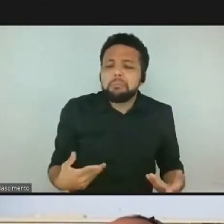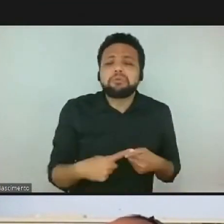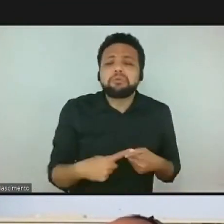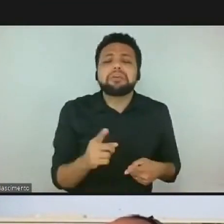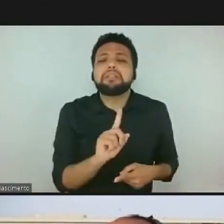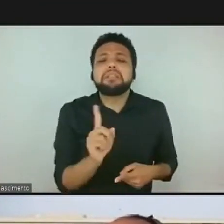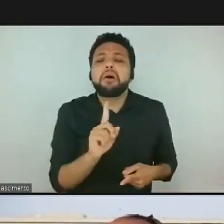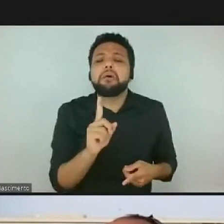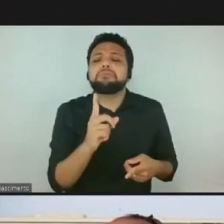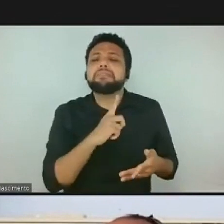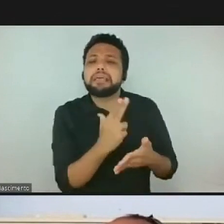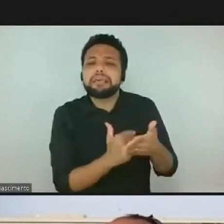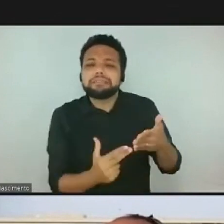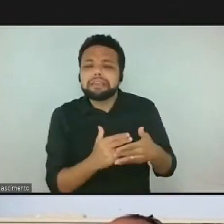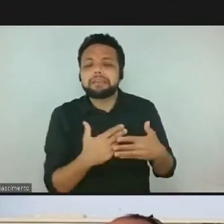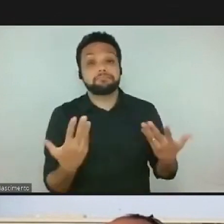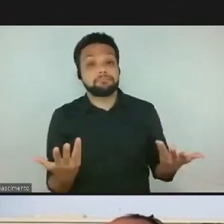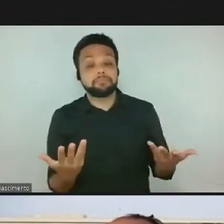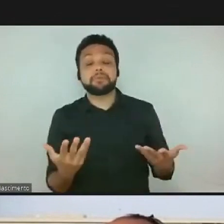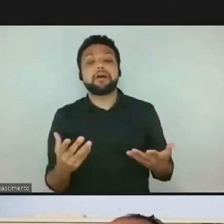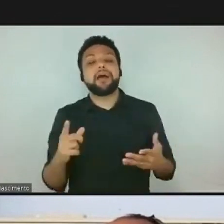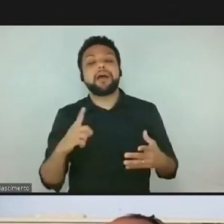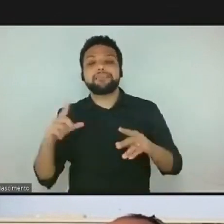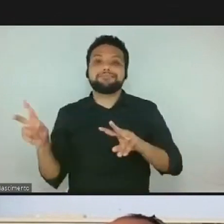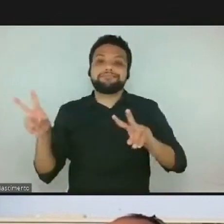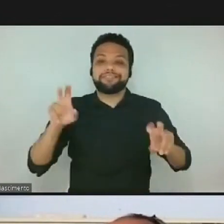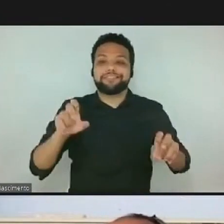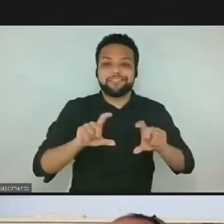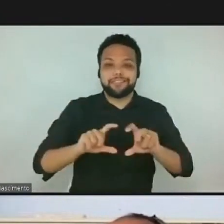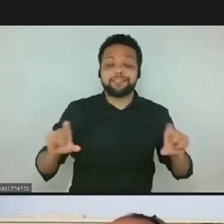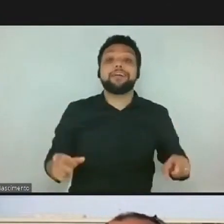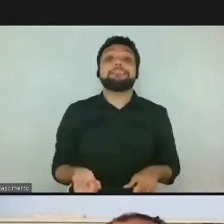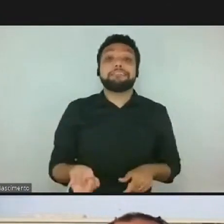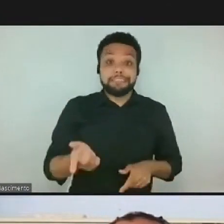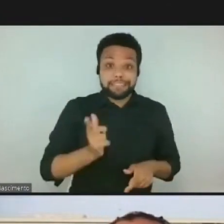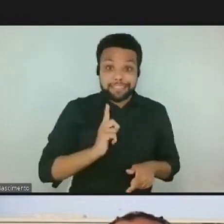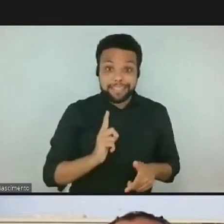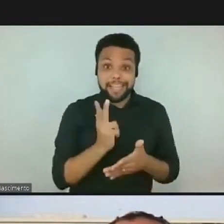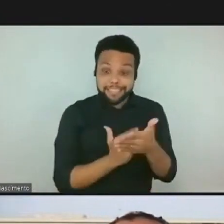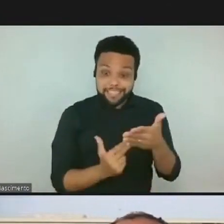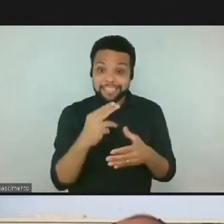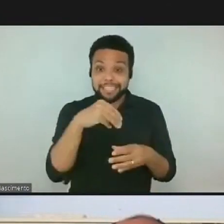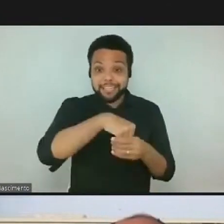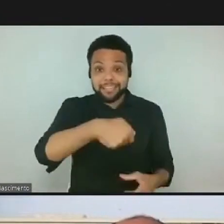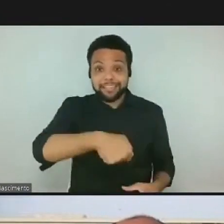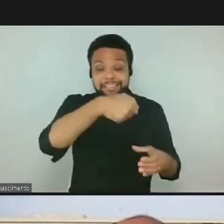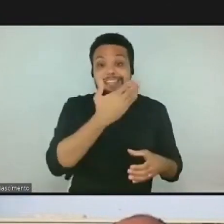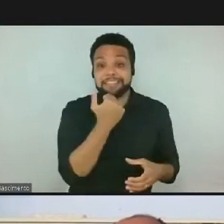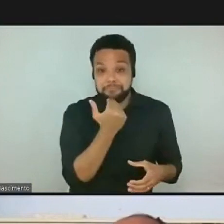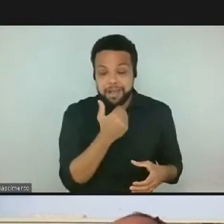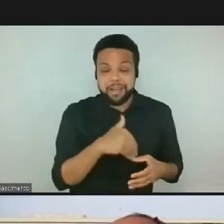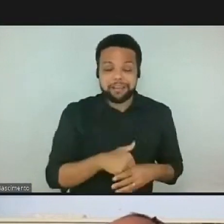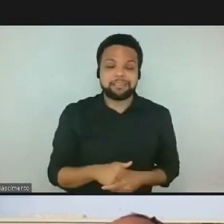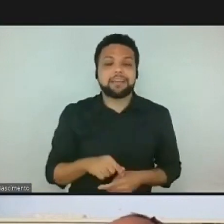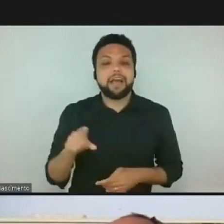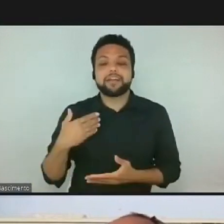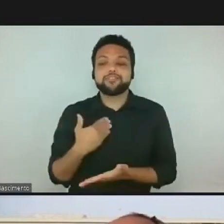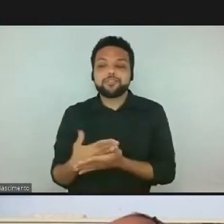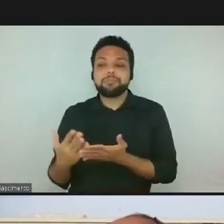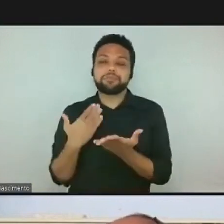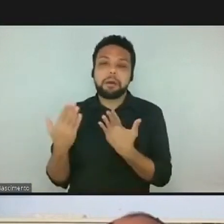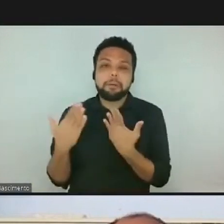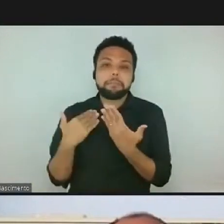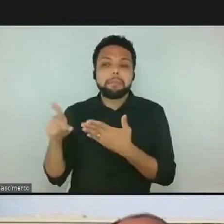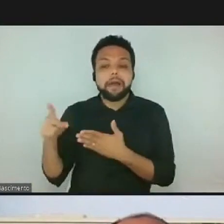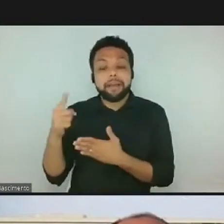na Cesta Básica. E a gente começou essa conversa a partir dessa ideia dela, de como